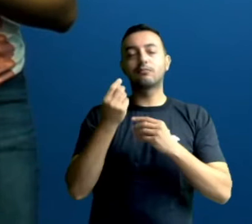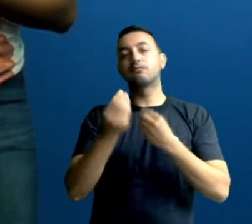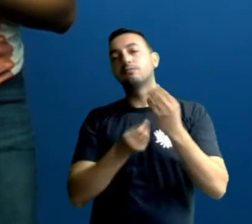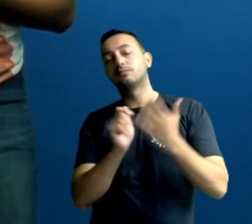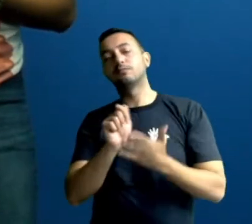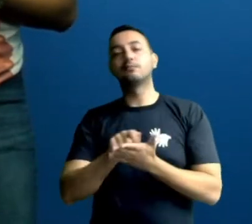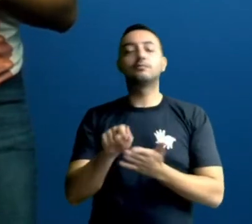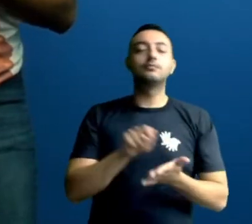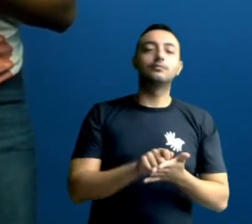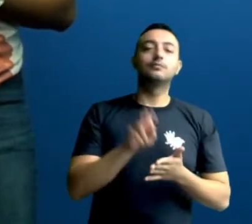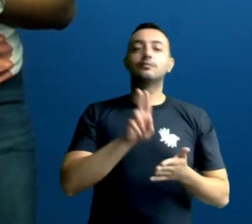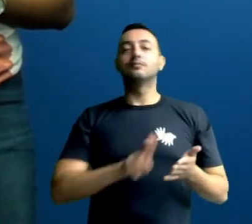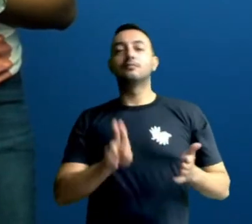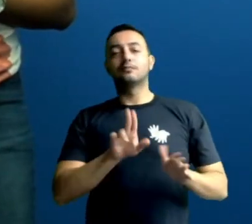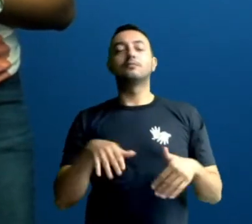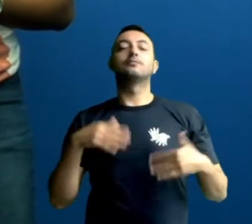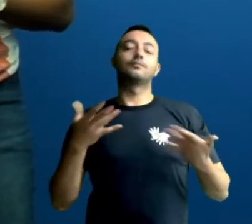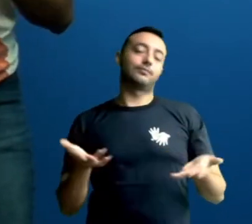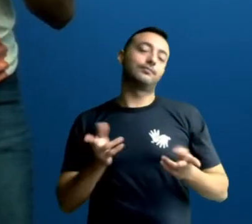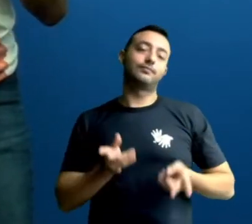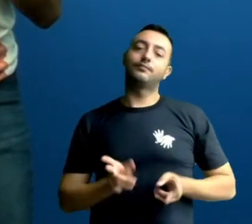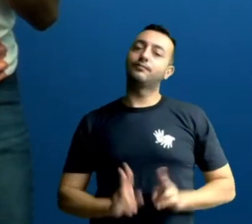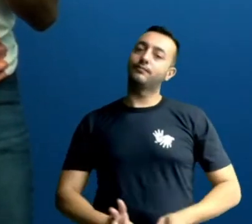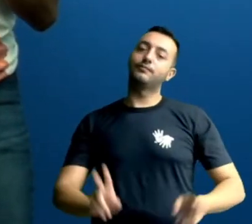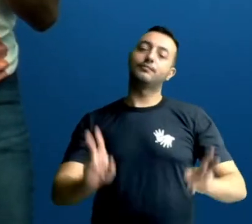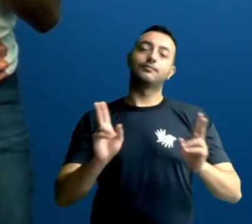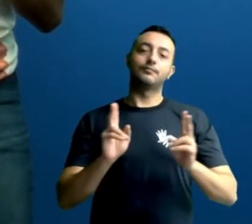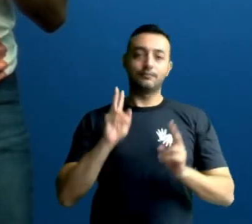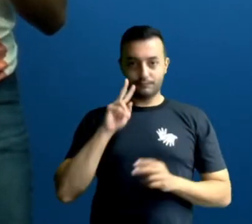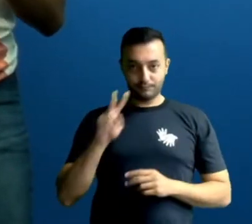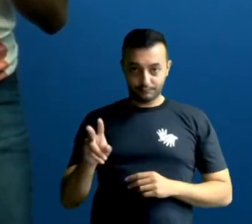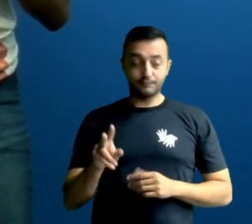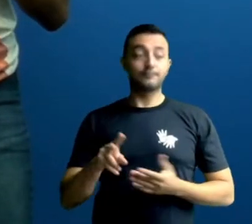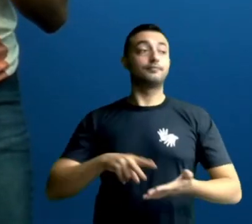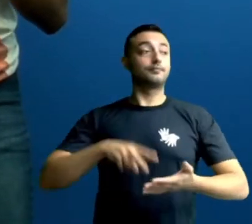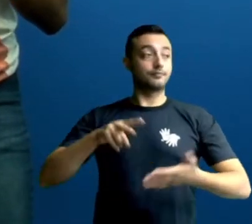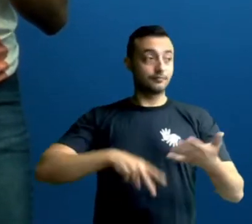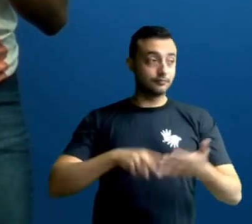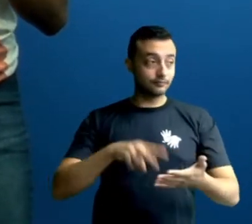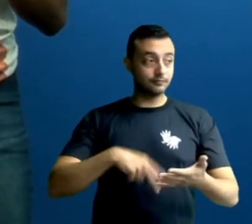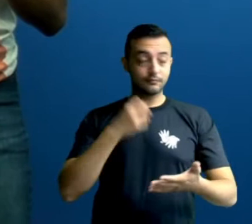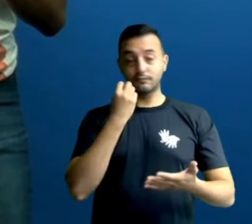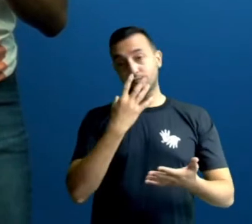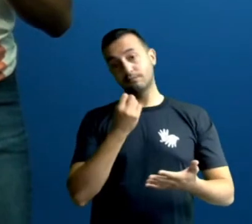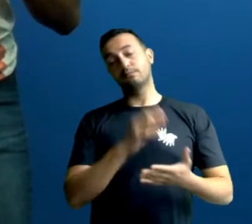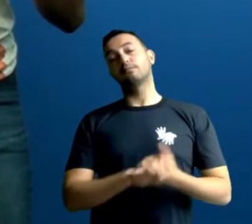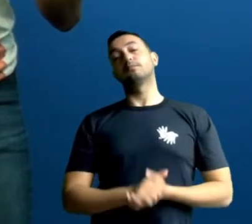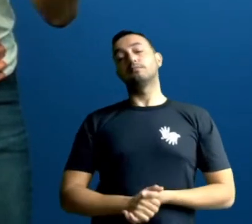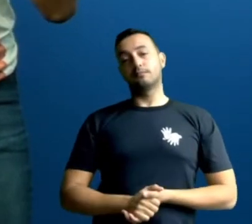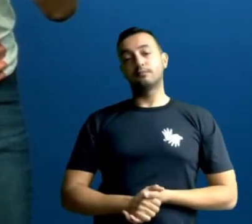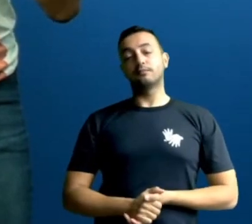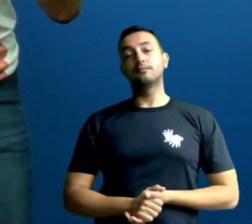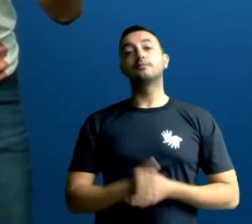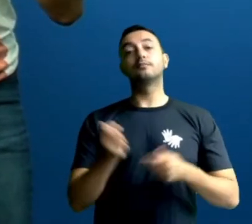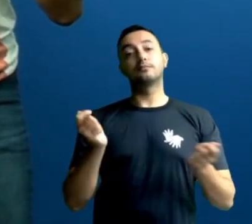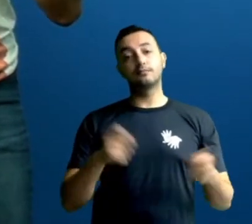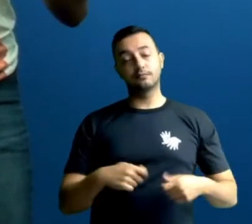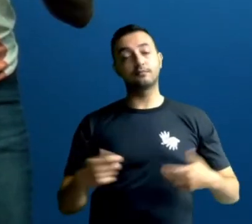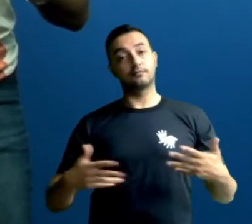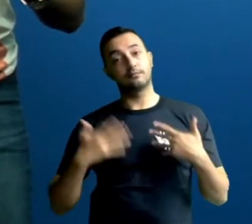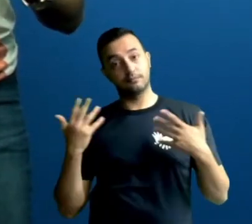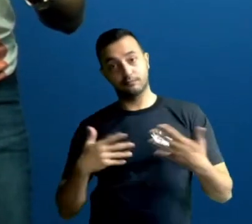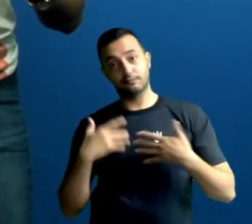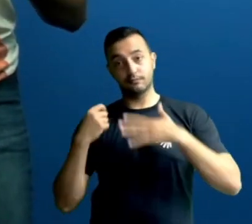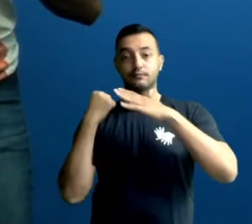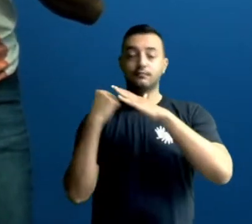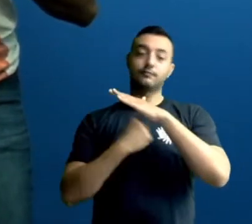é o momento que você vai usar e etc. Estão vendo? Ler é tudo de bom, gente. E ainda dá aquele estímulo